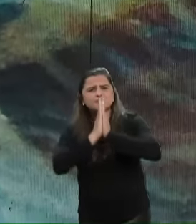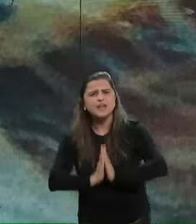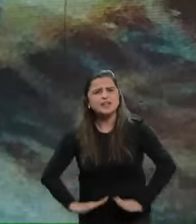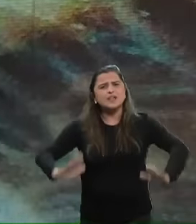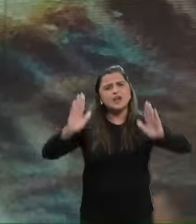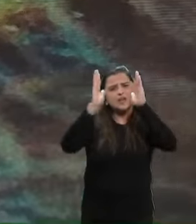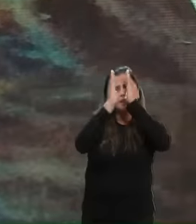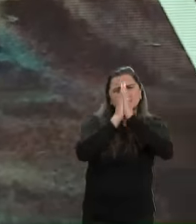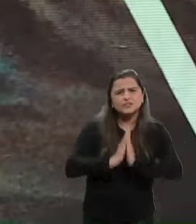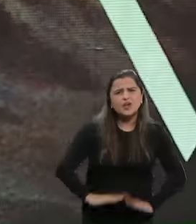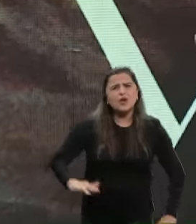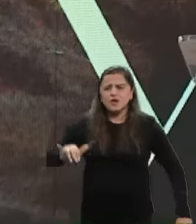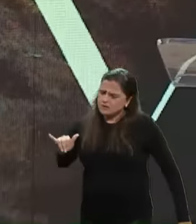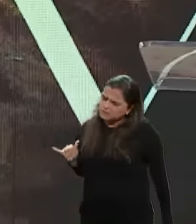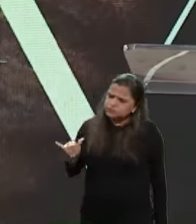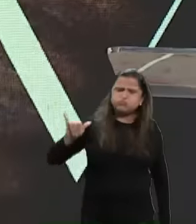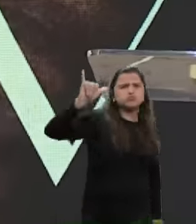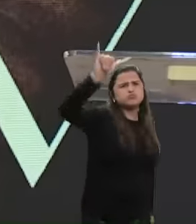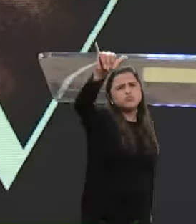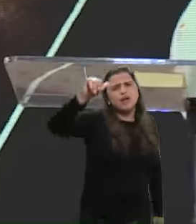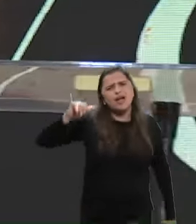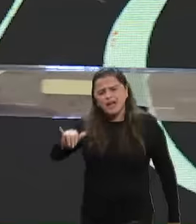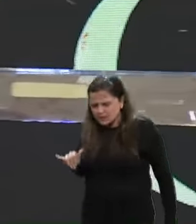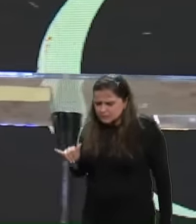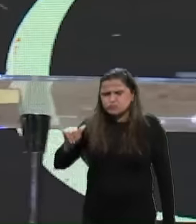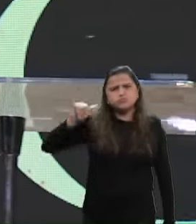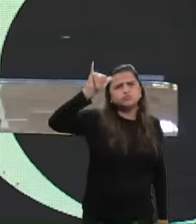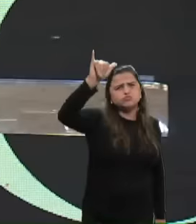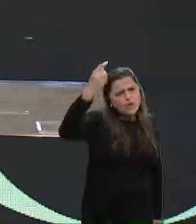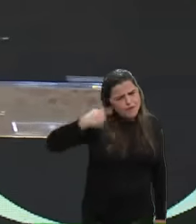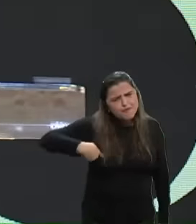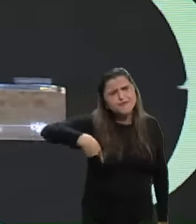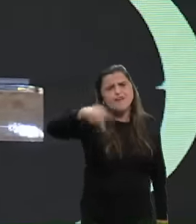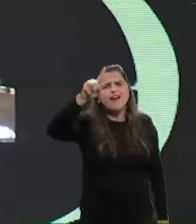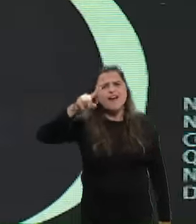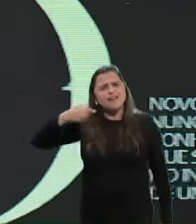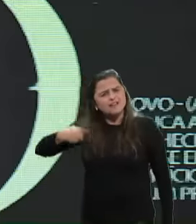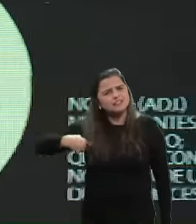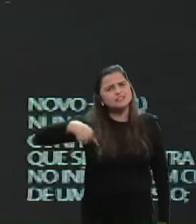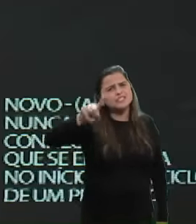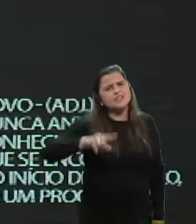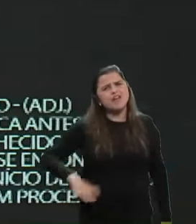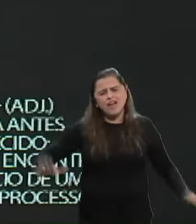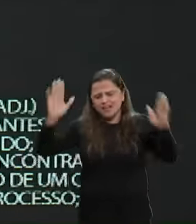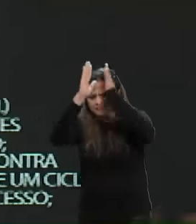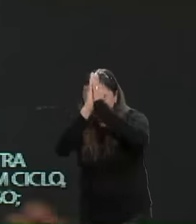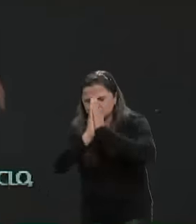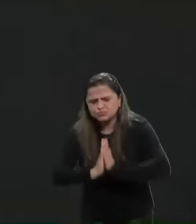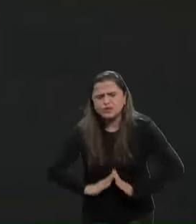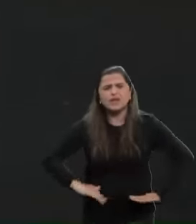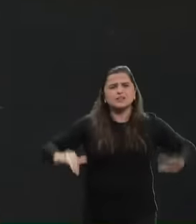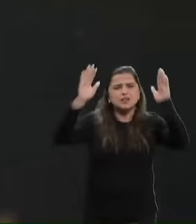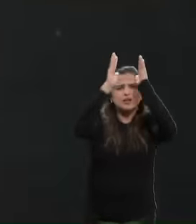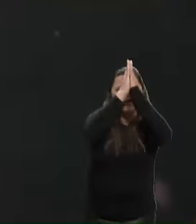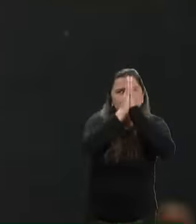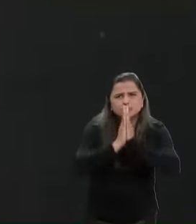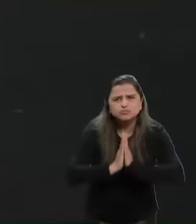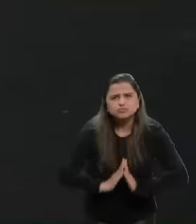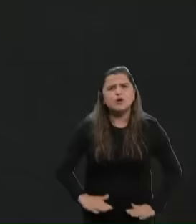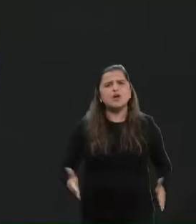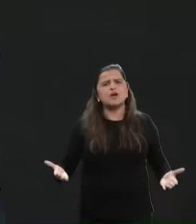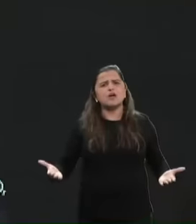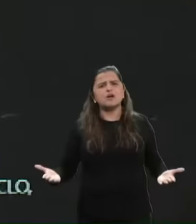adora. Voa, adora, voa, adora, voa, adora, voa,